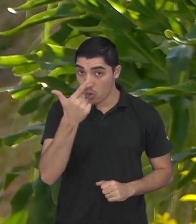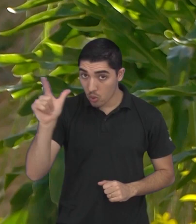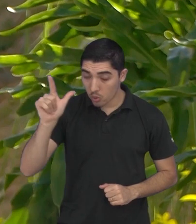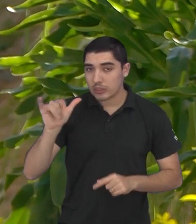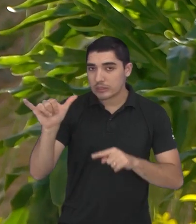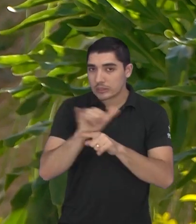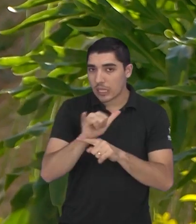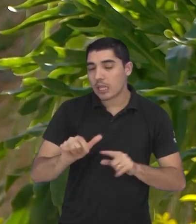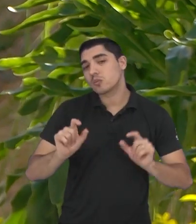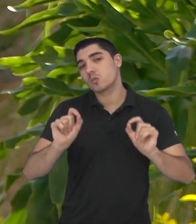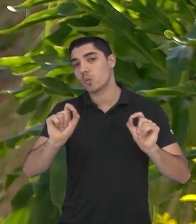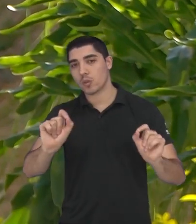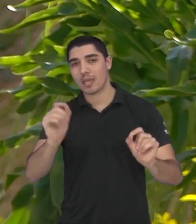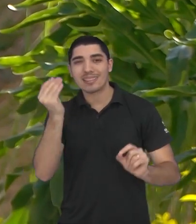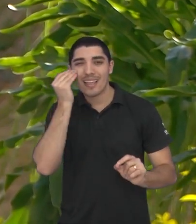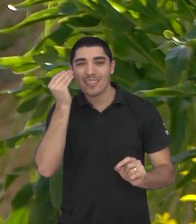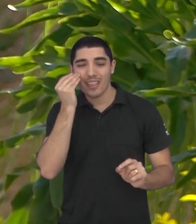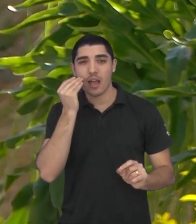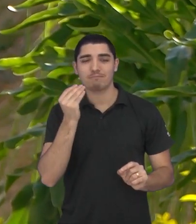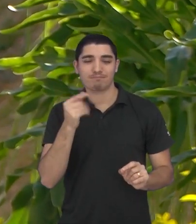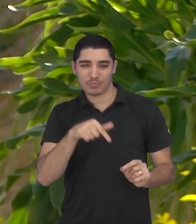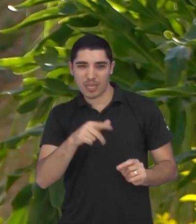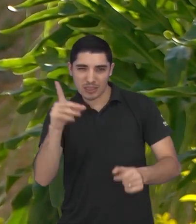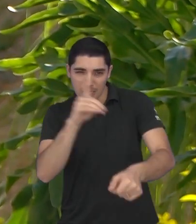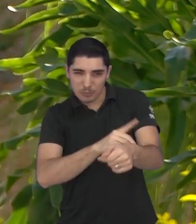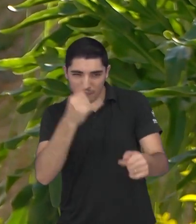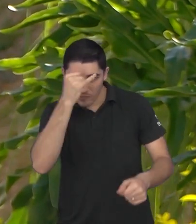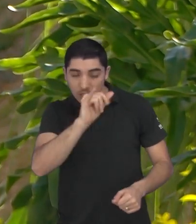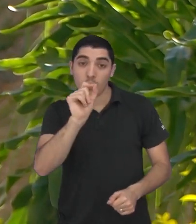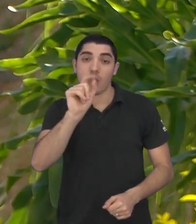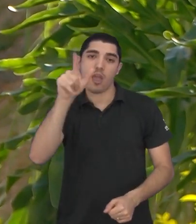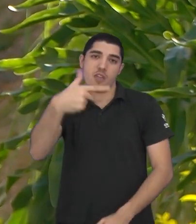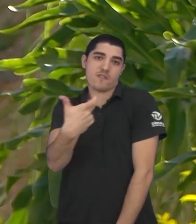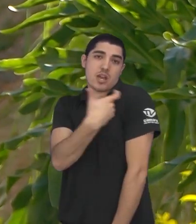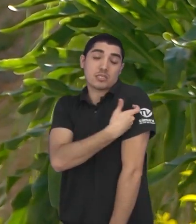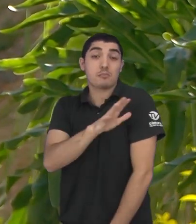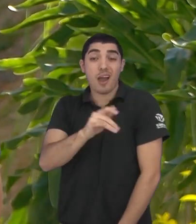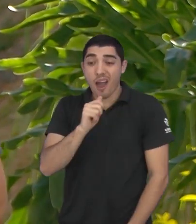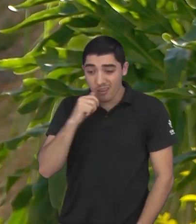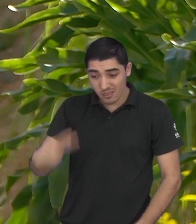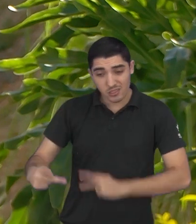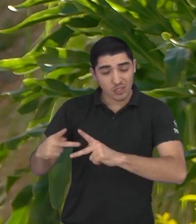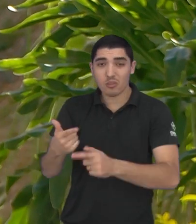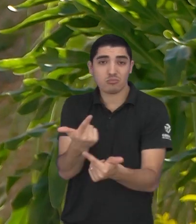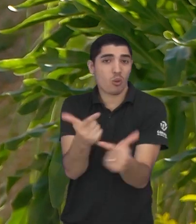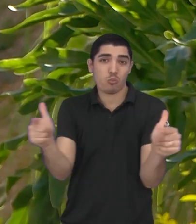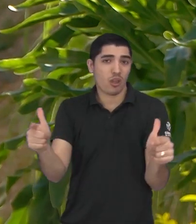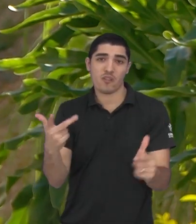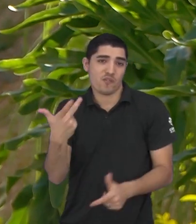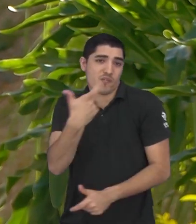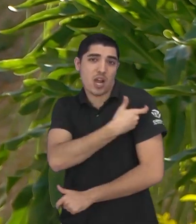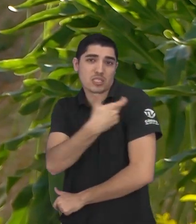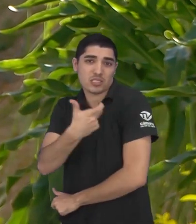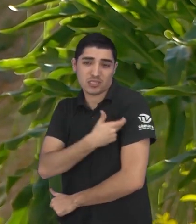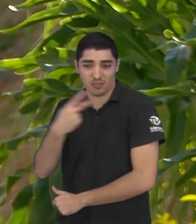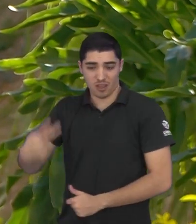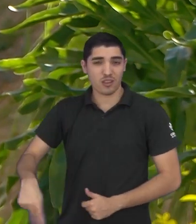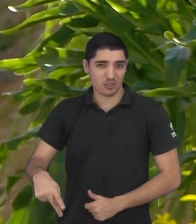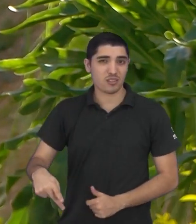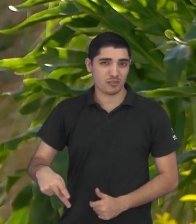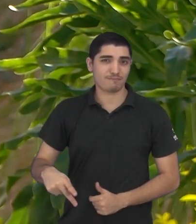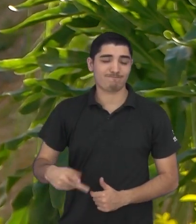ambiente social, você replica no trânsito. E é fundamental que dentro do processo de formação, essa consciência de que o que eu não